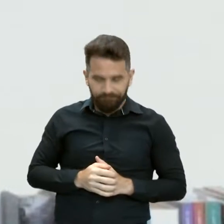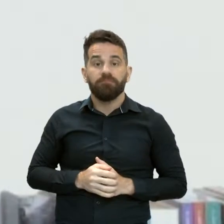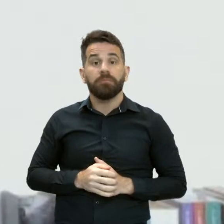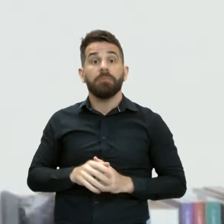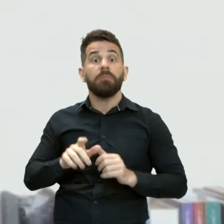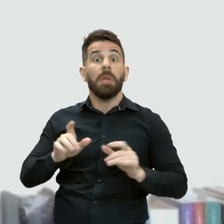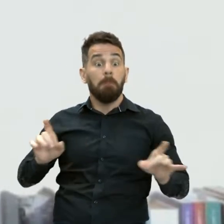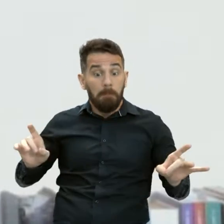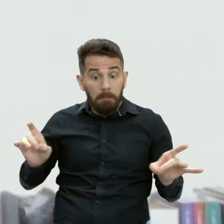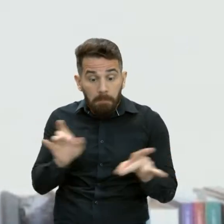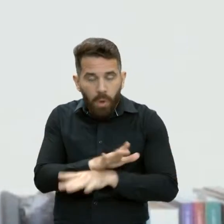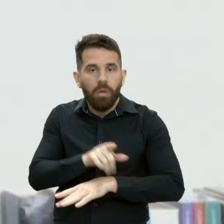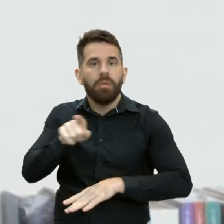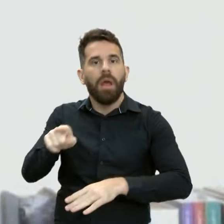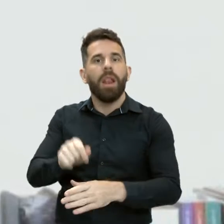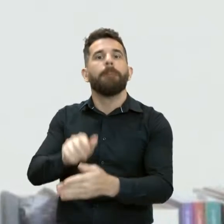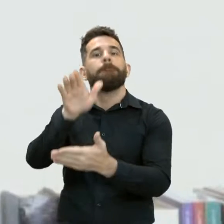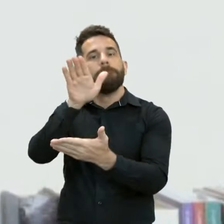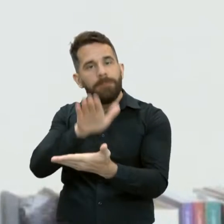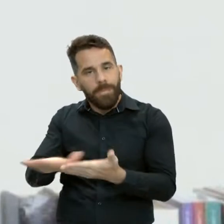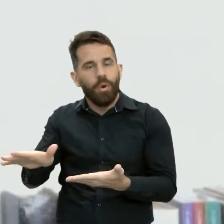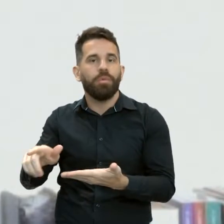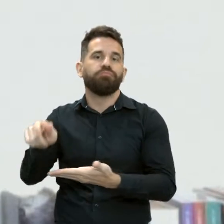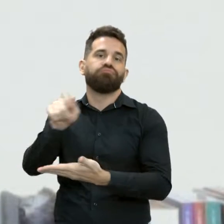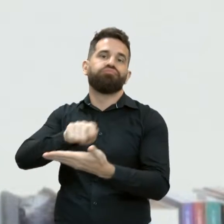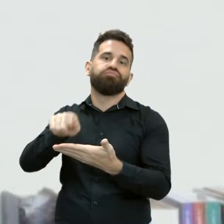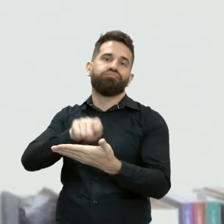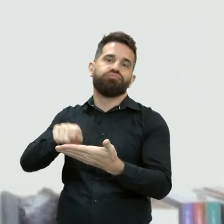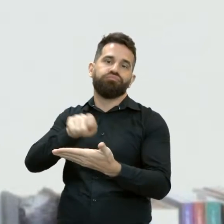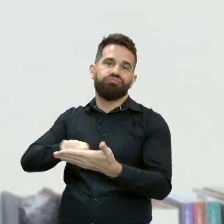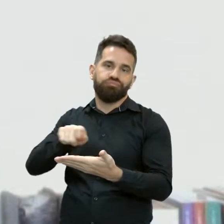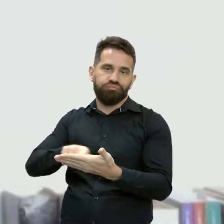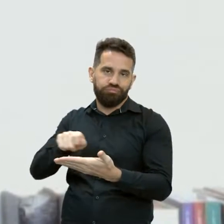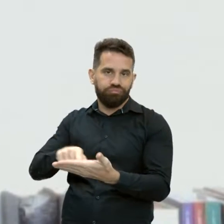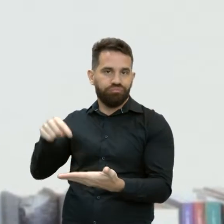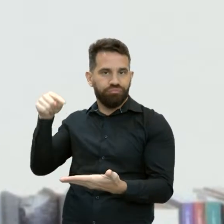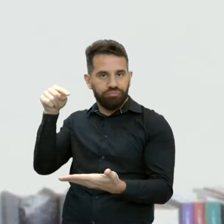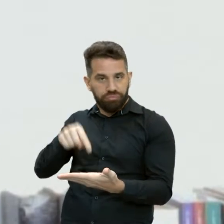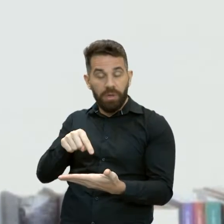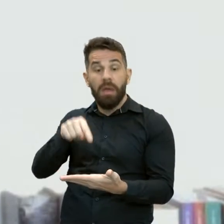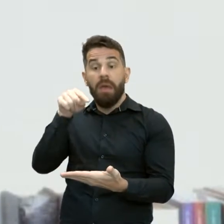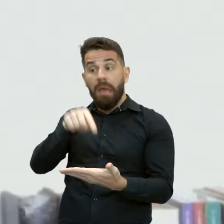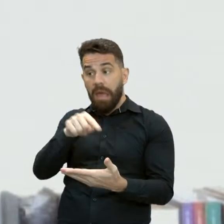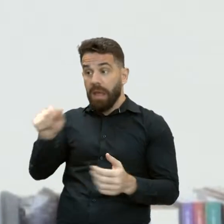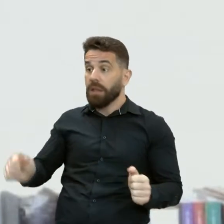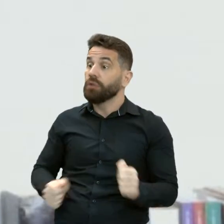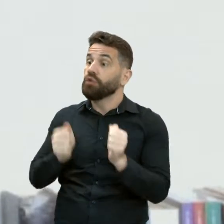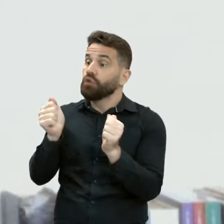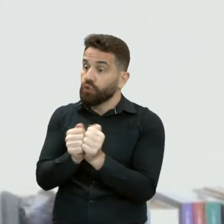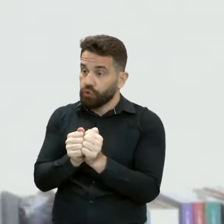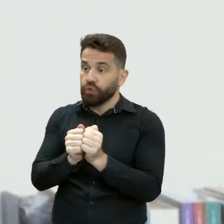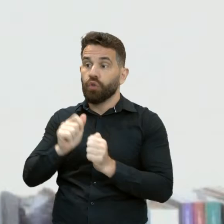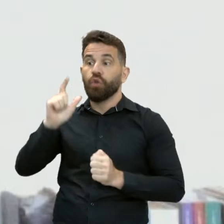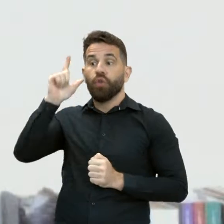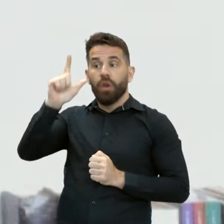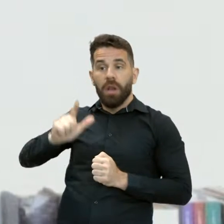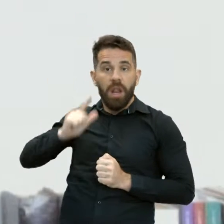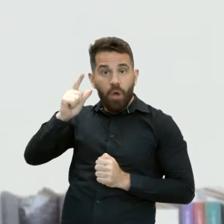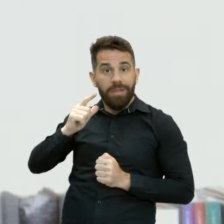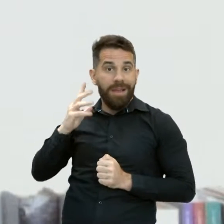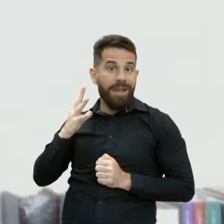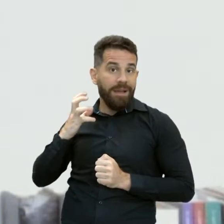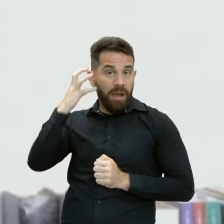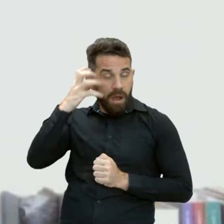texto completo no jornal A Rosa, em que ela e Leodegária de Jesus, também uma importante poetisa